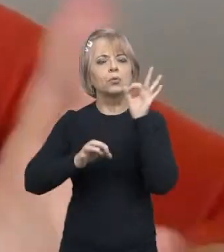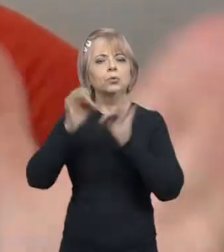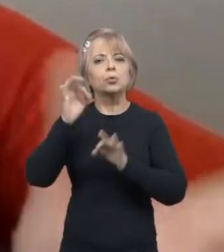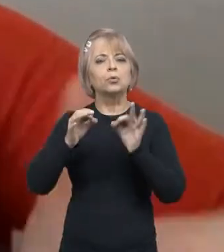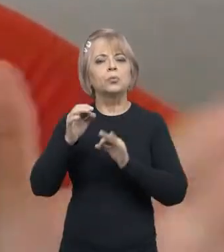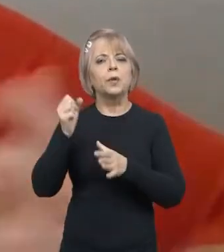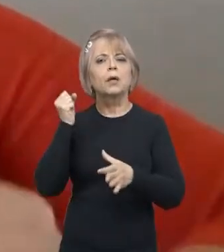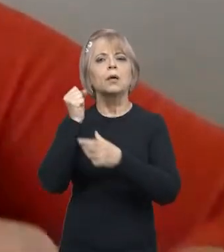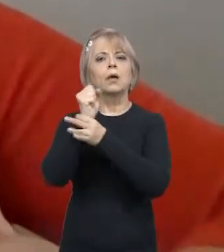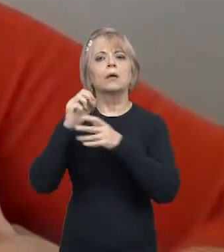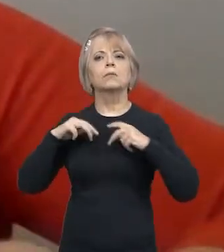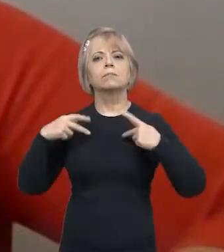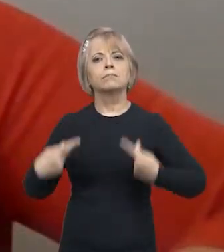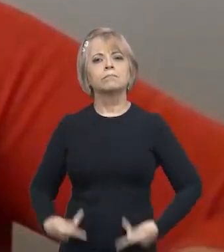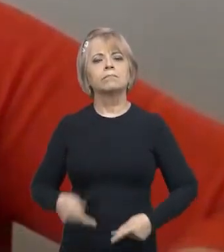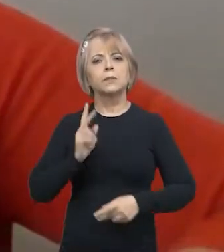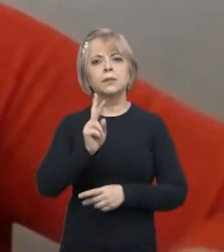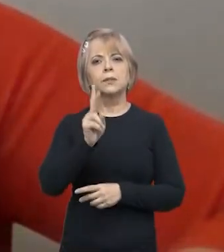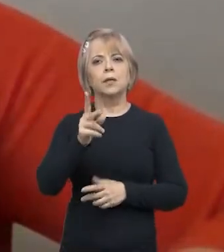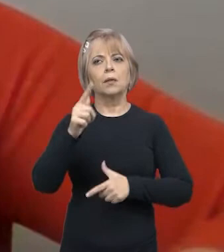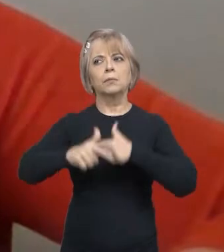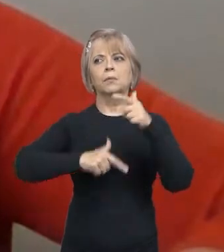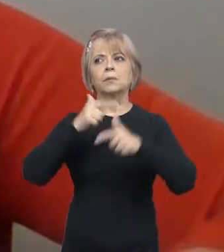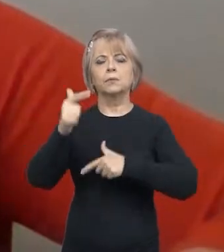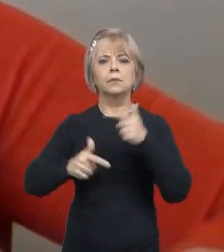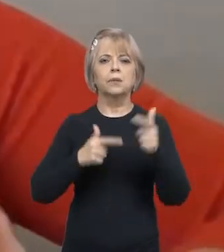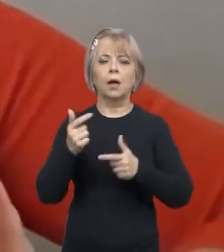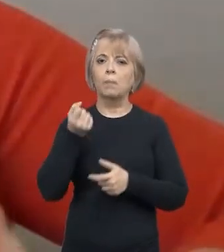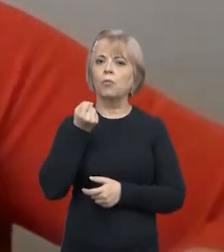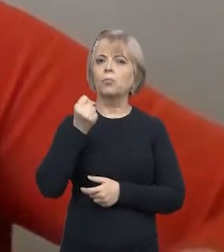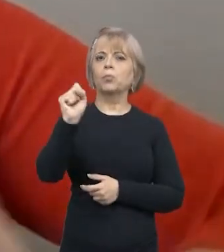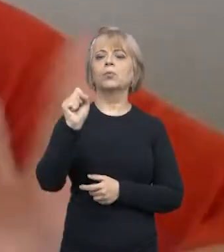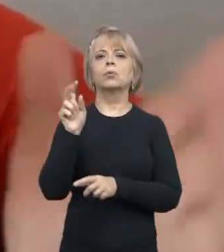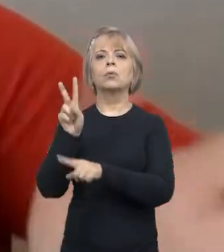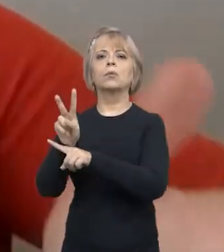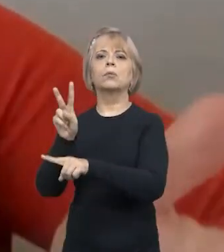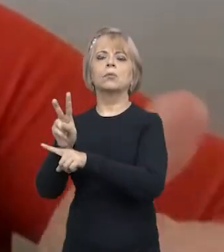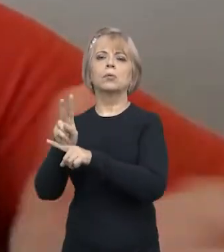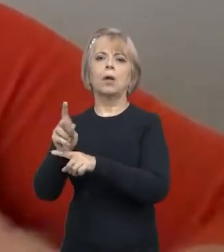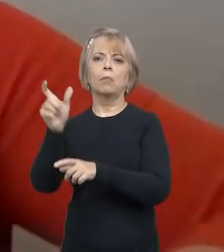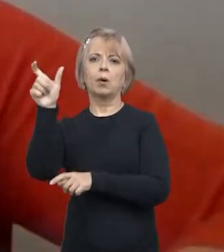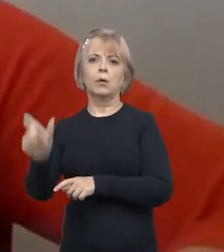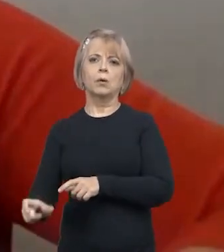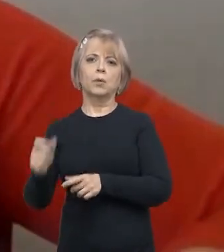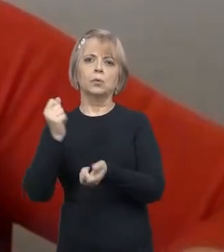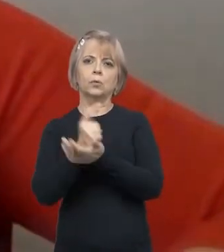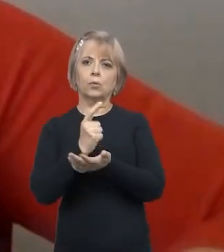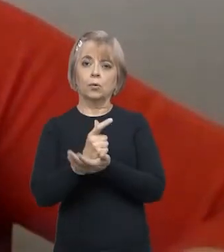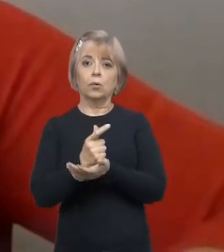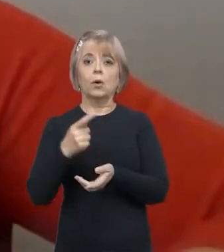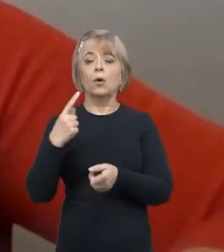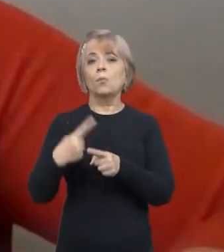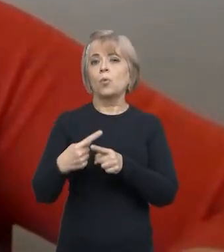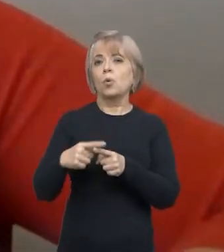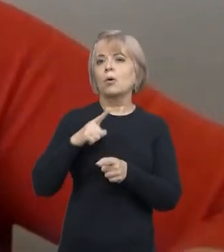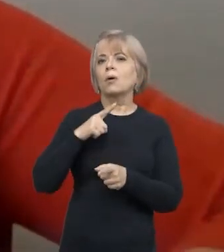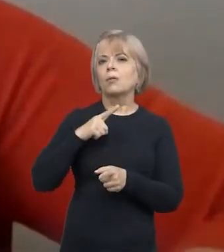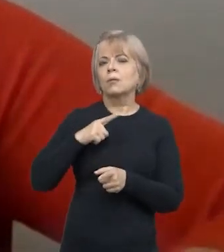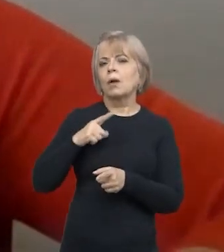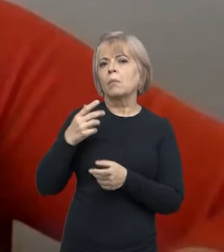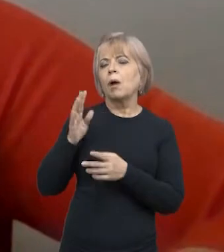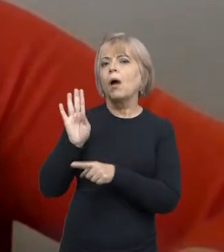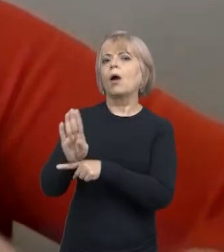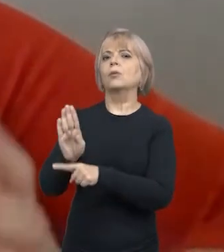garantir que o Ministério Público esteja sempre atuando em defesa do consumidor da melhor forma possível, da forma mais efetiva